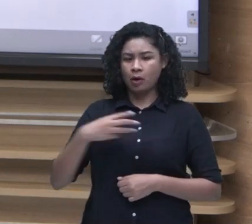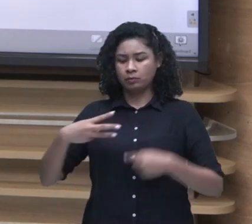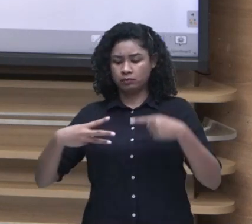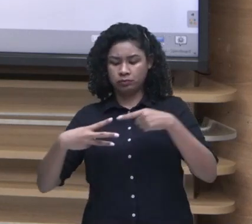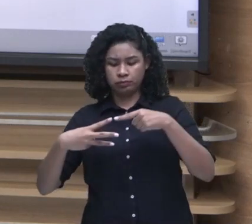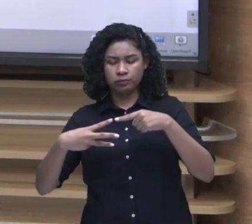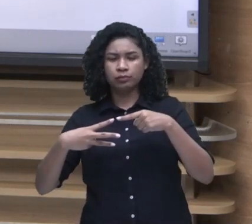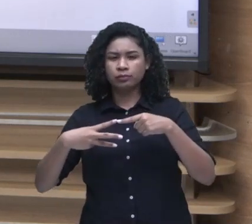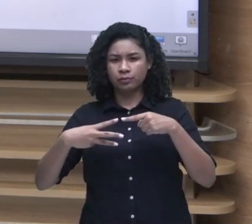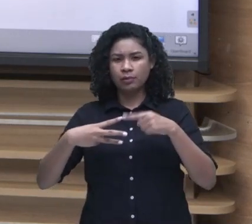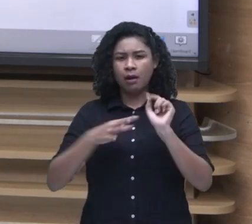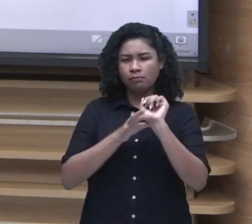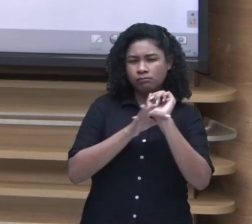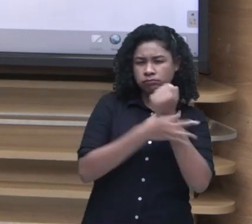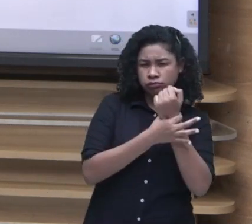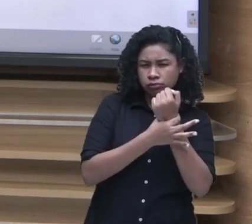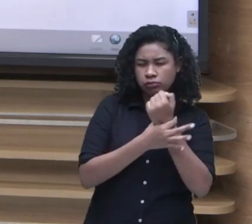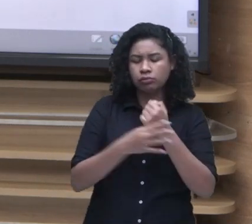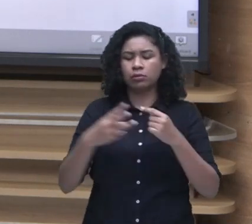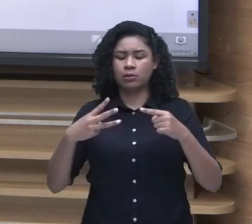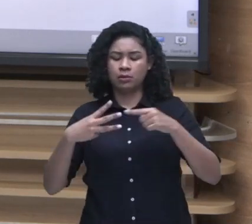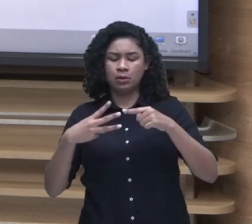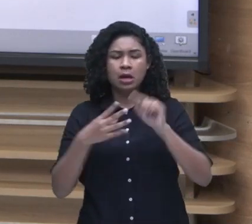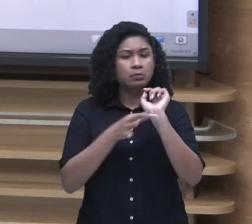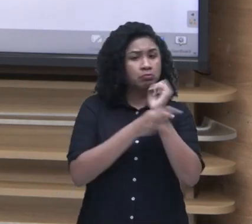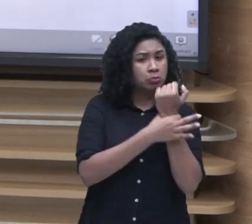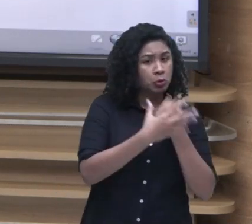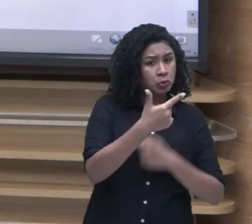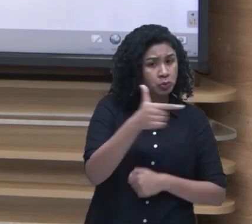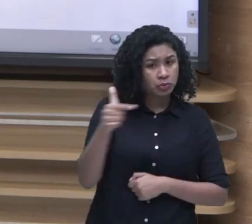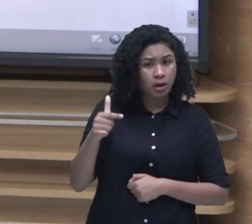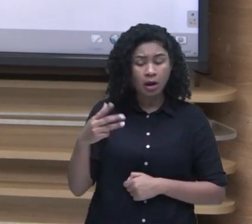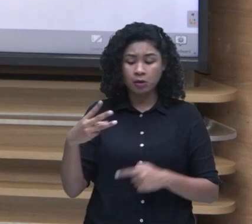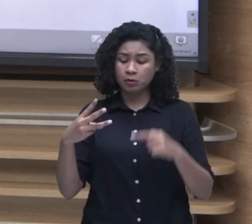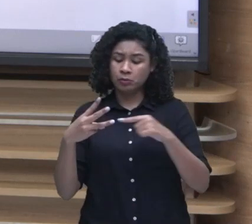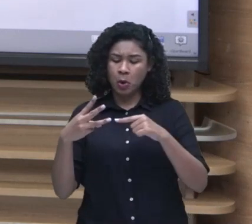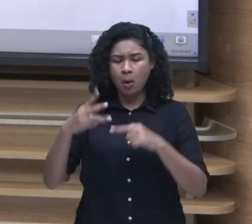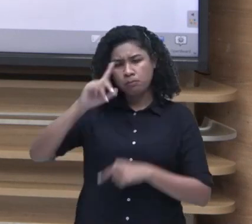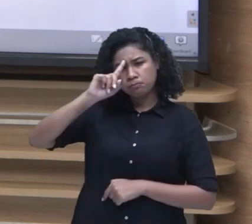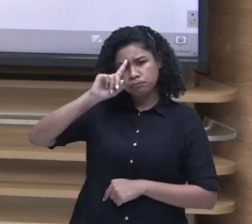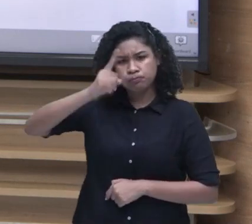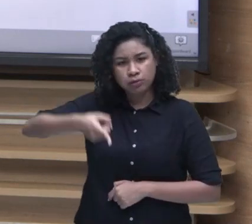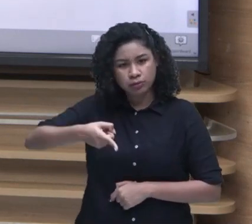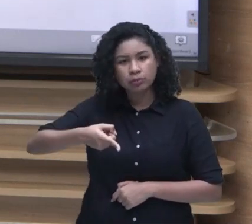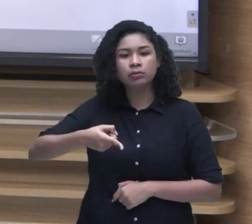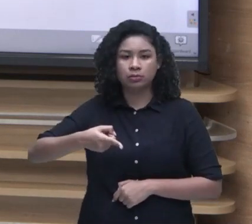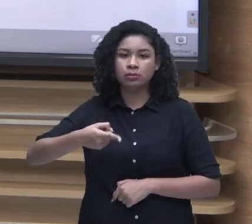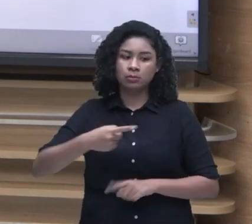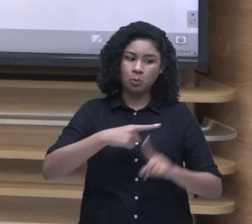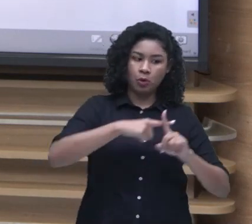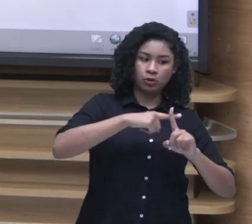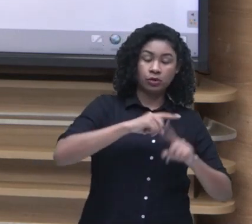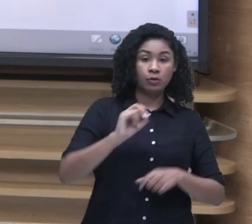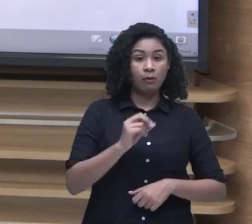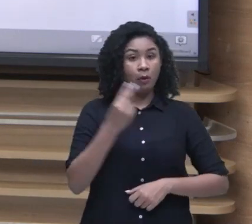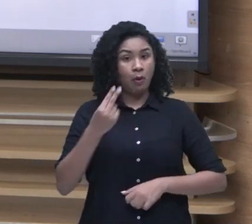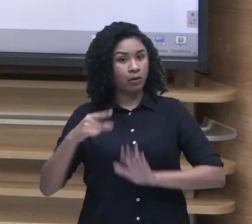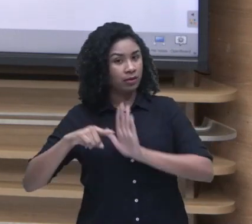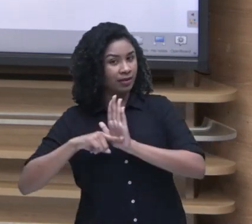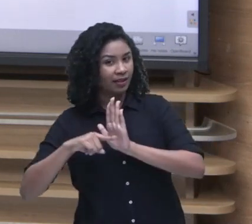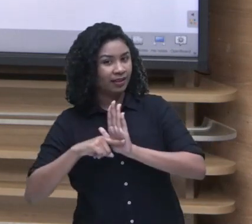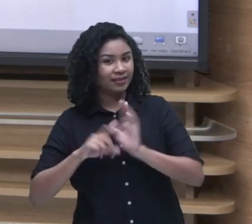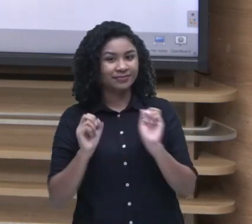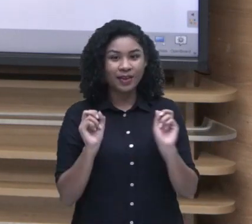modo subjuntivo ou no modo imperativo, afirmativo ou negativo, tá certo?